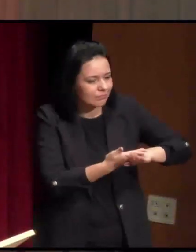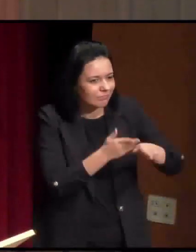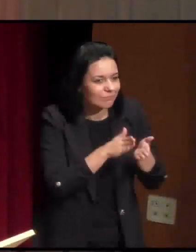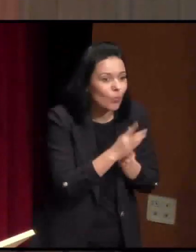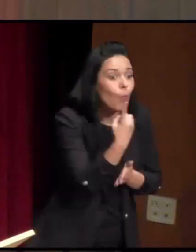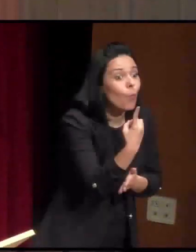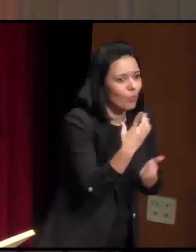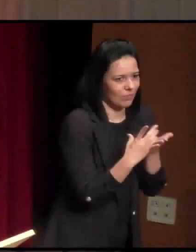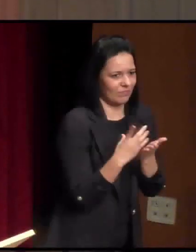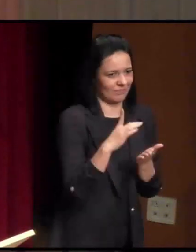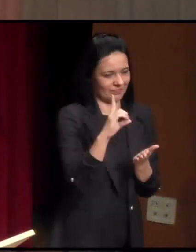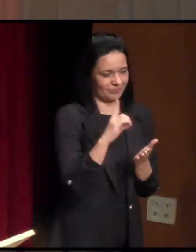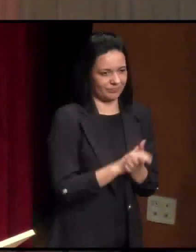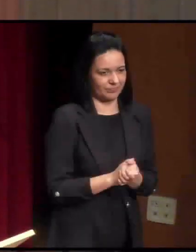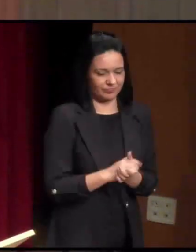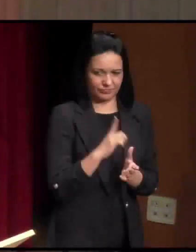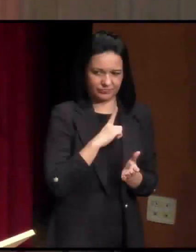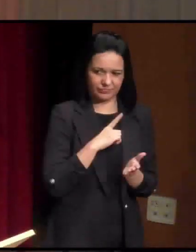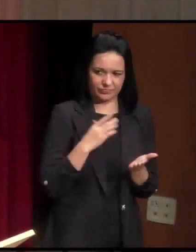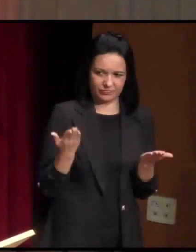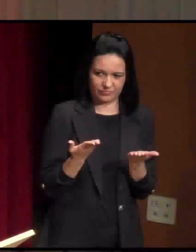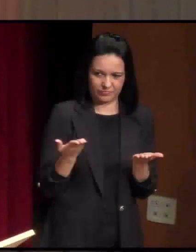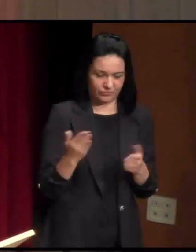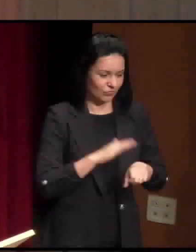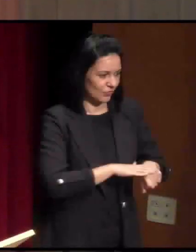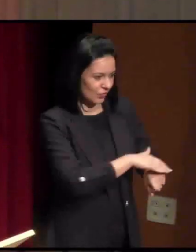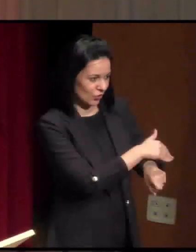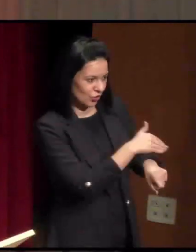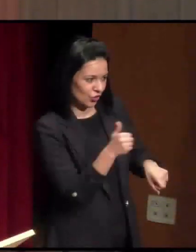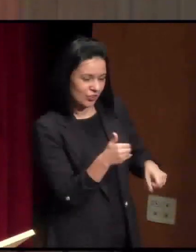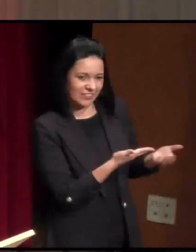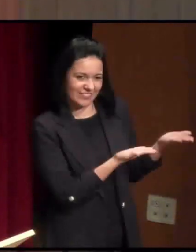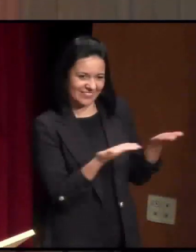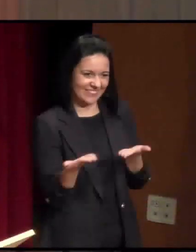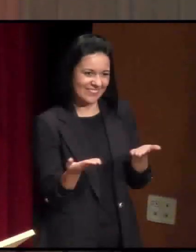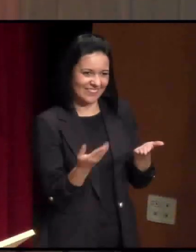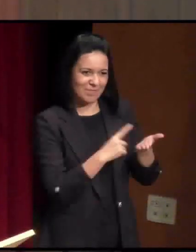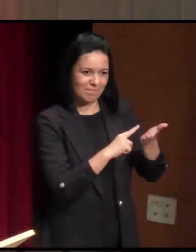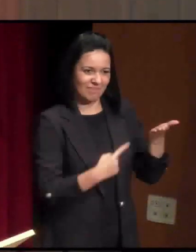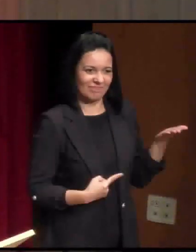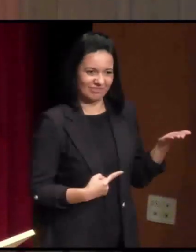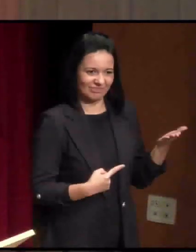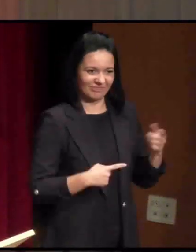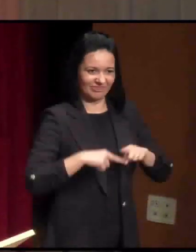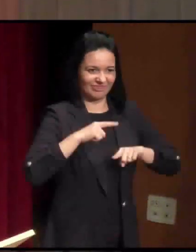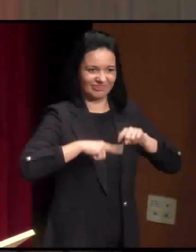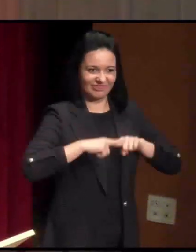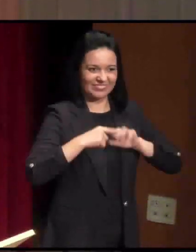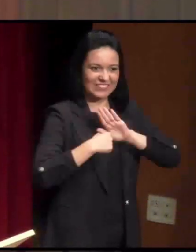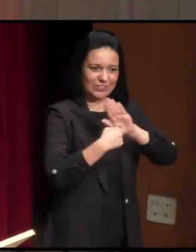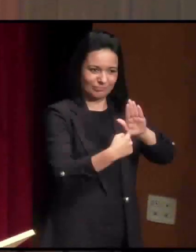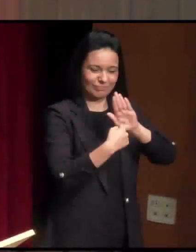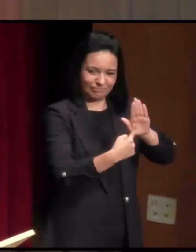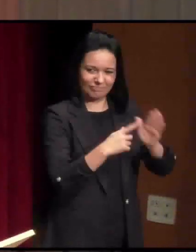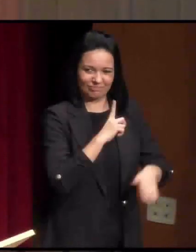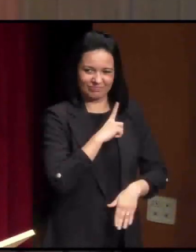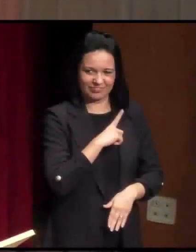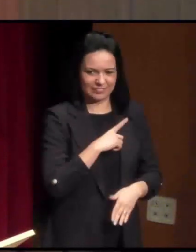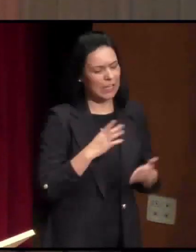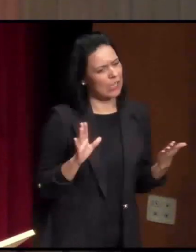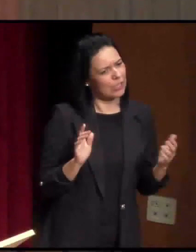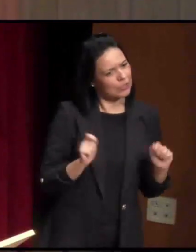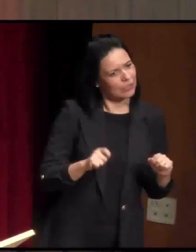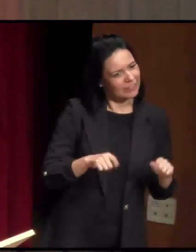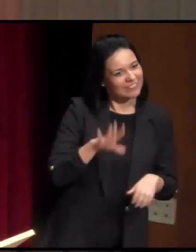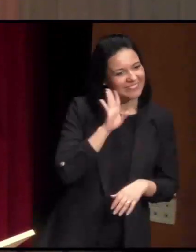Braille. Porque, por exemplo, eu estou aqui na minha mão, o Evangelho... Vamos chamar a Lu para ir segurando o nosso material olha aqui só, pra gente o Evangelho mostrar de Mateus. E fazendo a descrição. Mas eu também queria fazer um